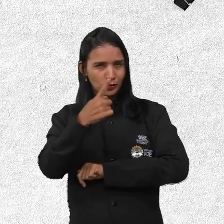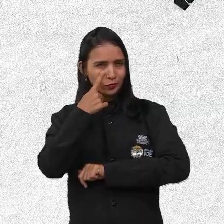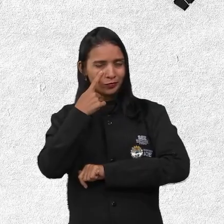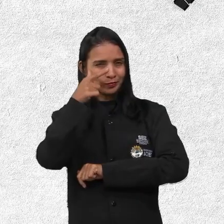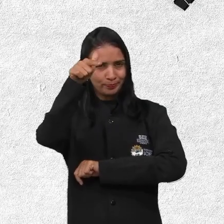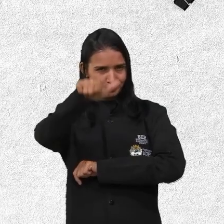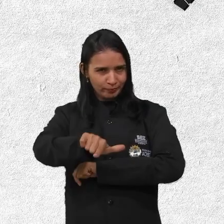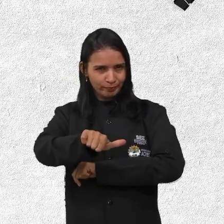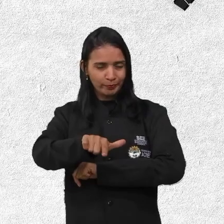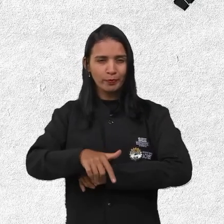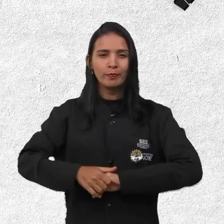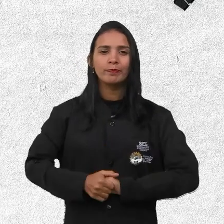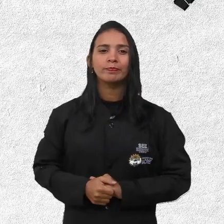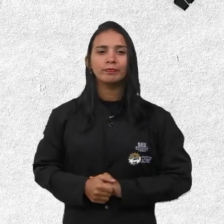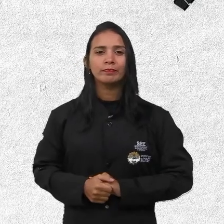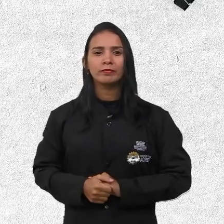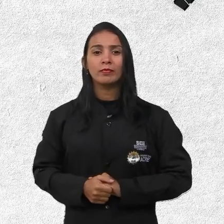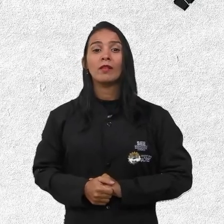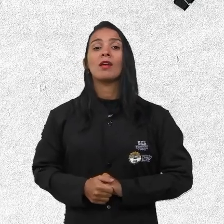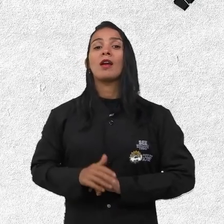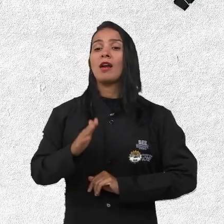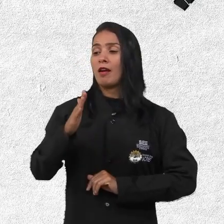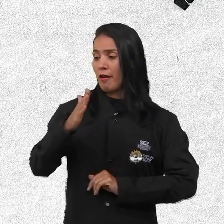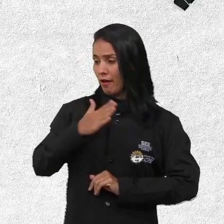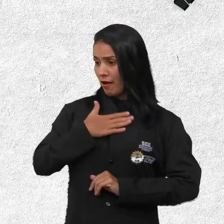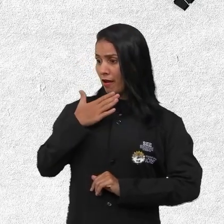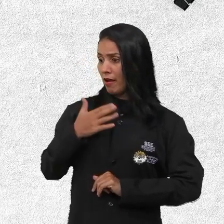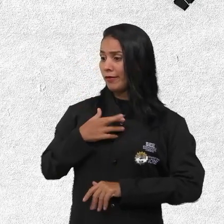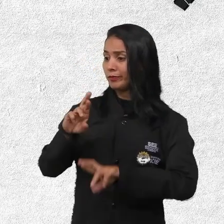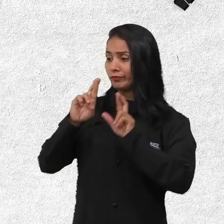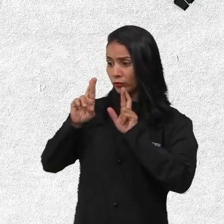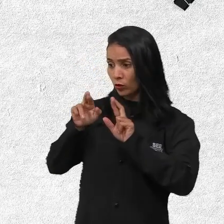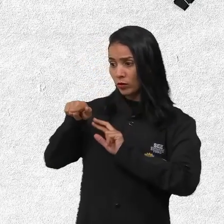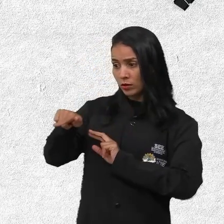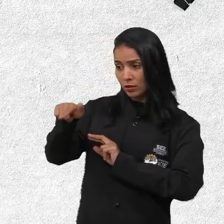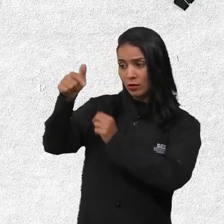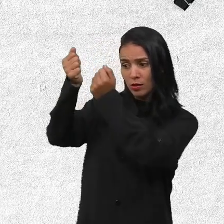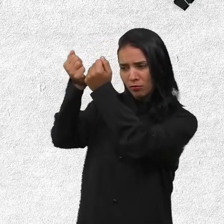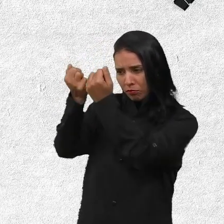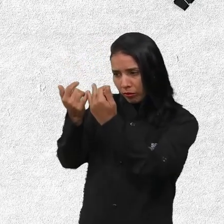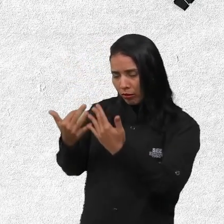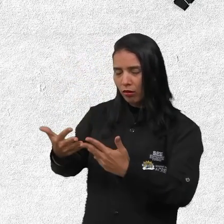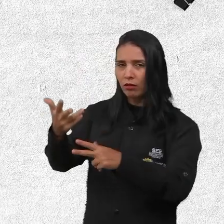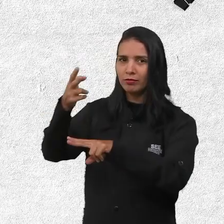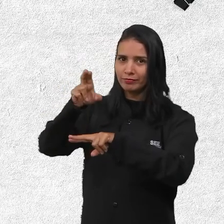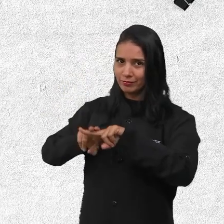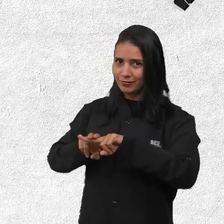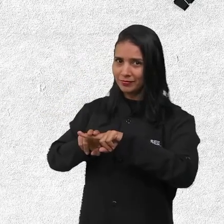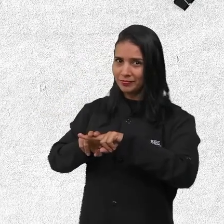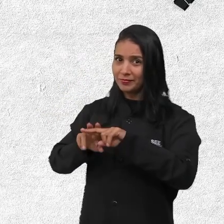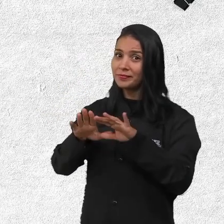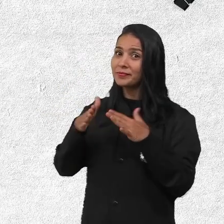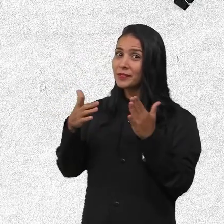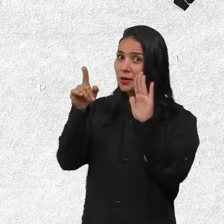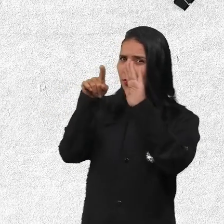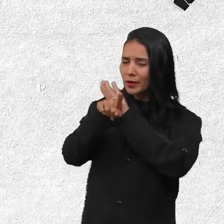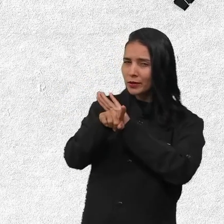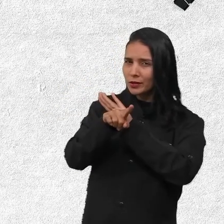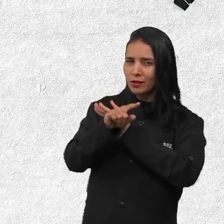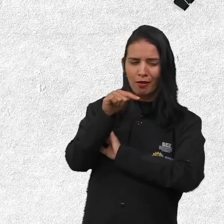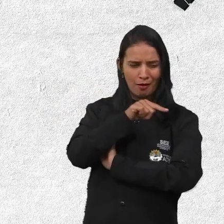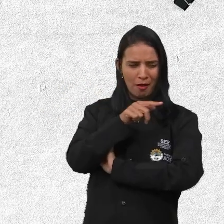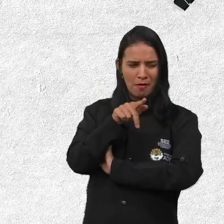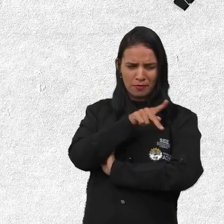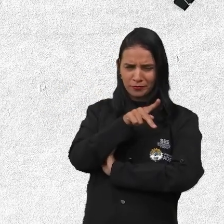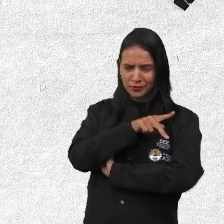disse. Nossa, espero que você não derreta na cadeira. Será que ela realmente não compreendeu o que ele